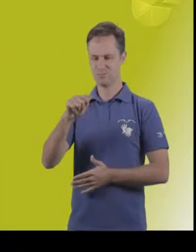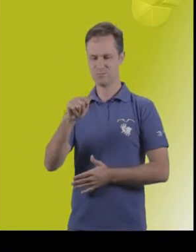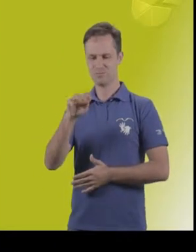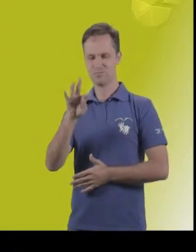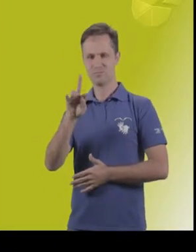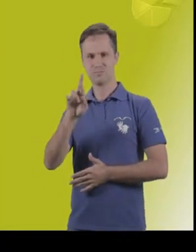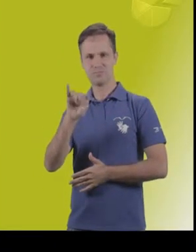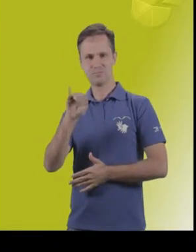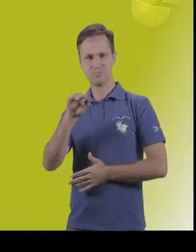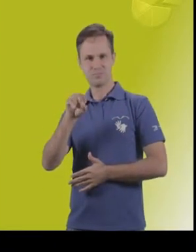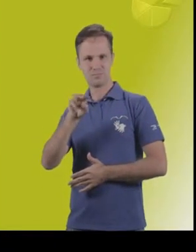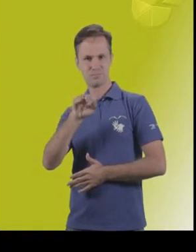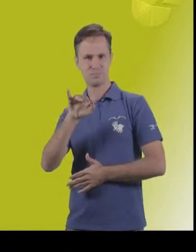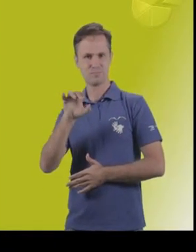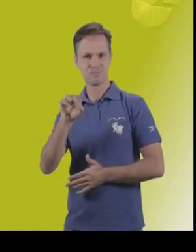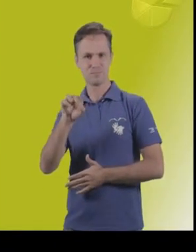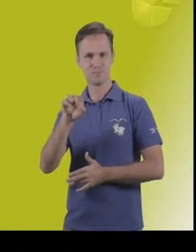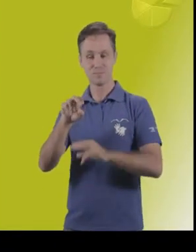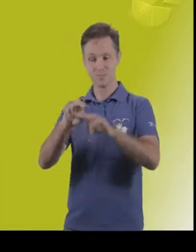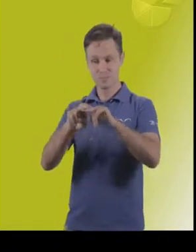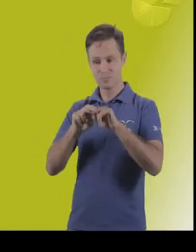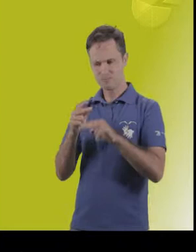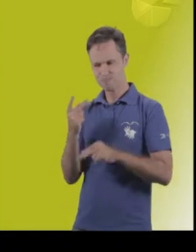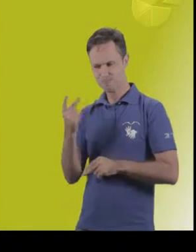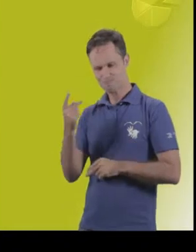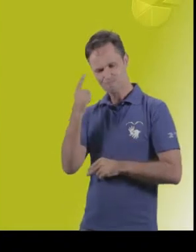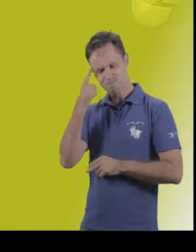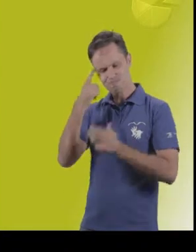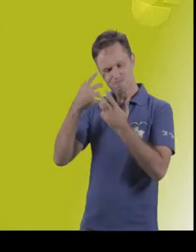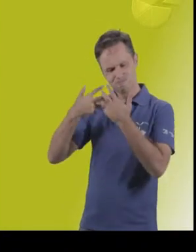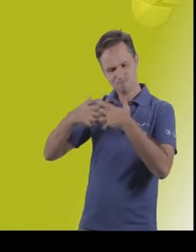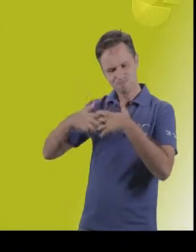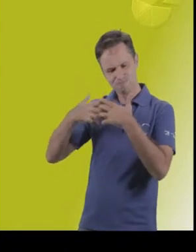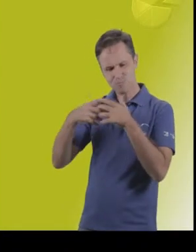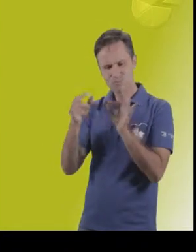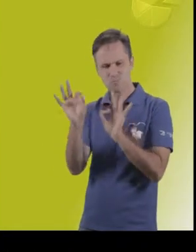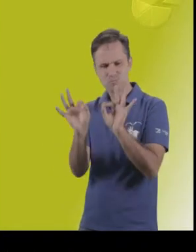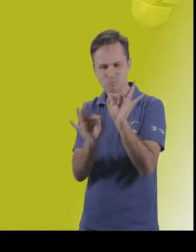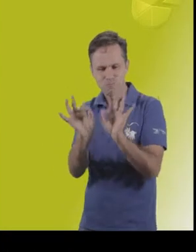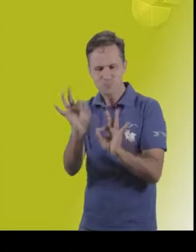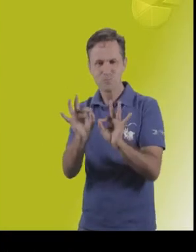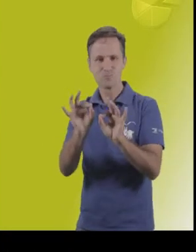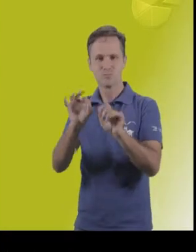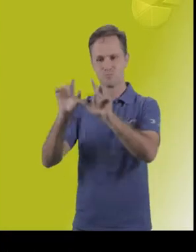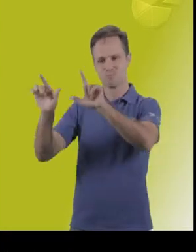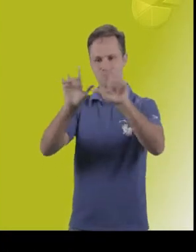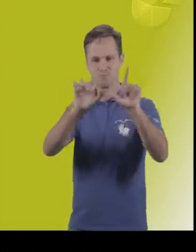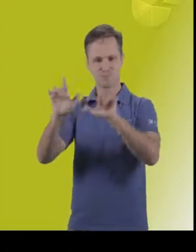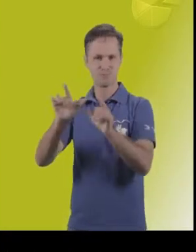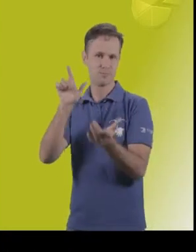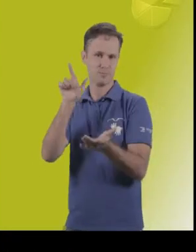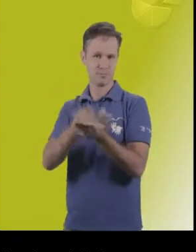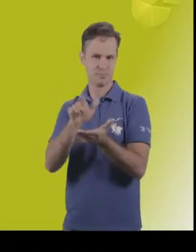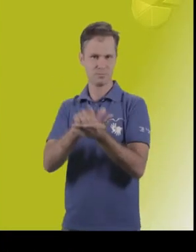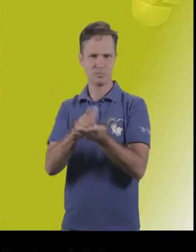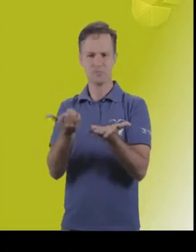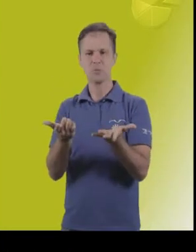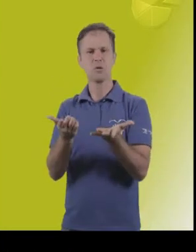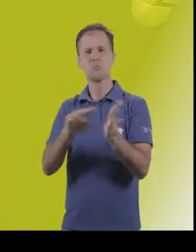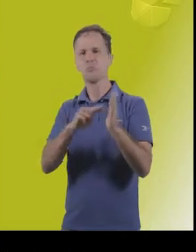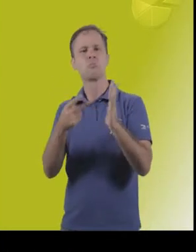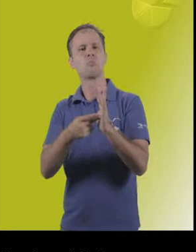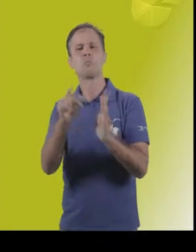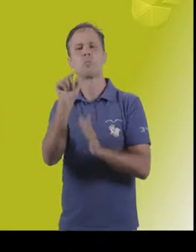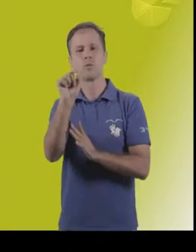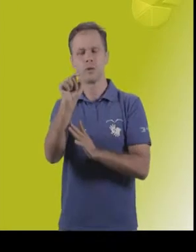Acho que essas são algumas questões que levaram a gente a pensar esse trabalho dos azuleiros de papel. O azuleiro de papel é uma série de